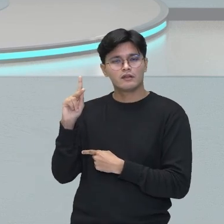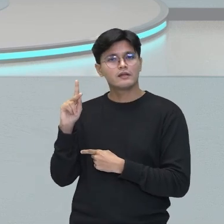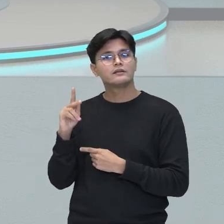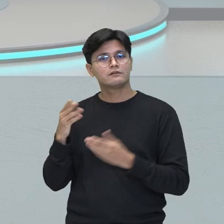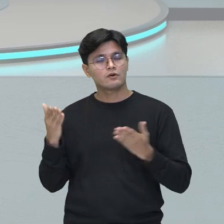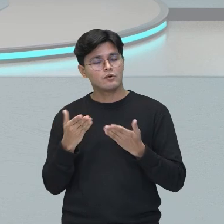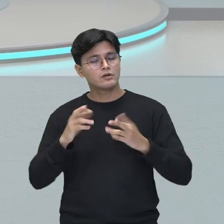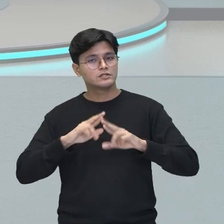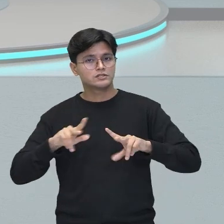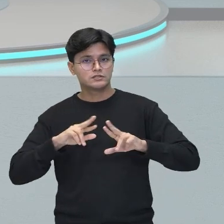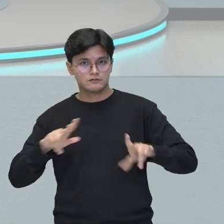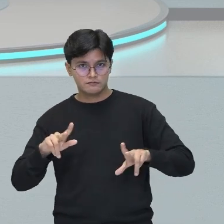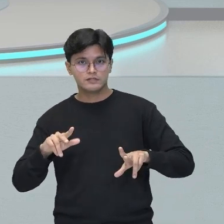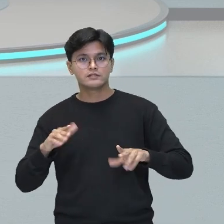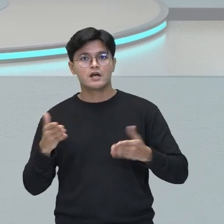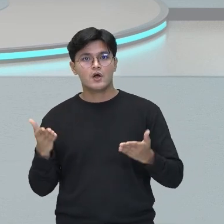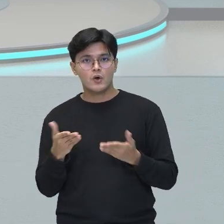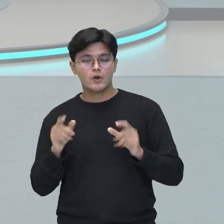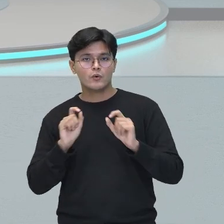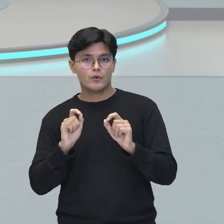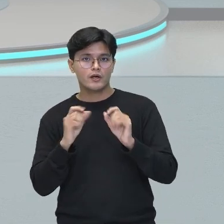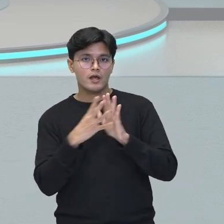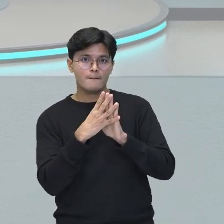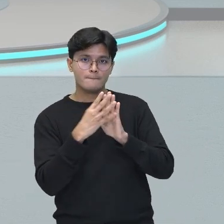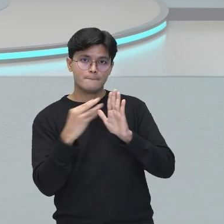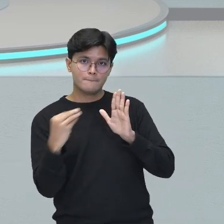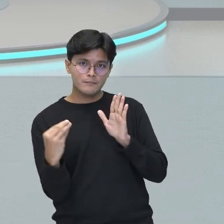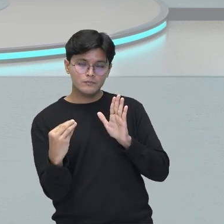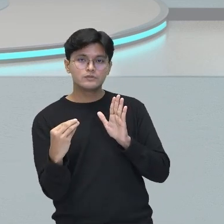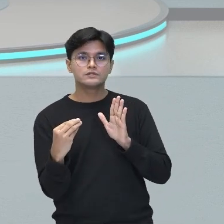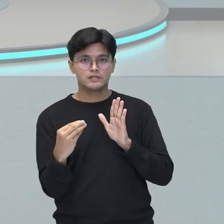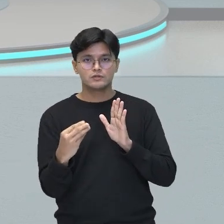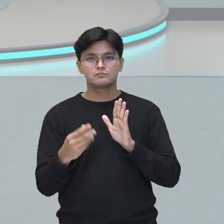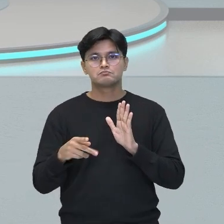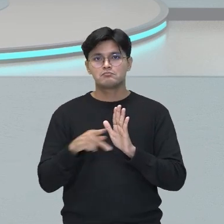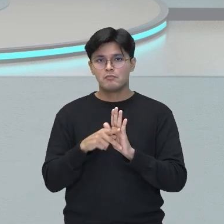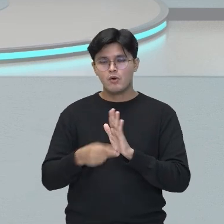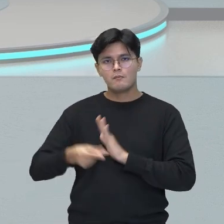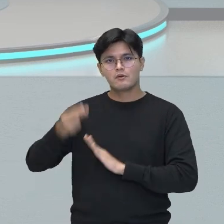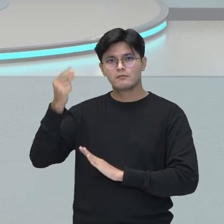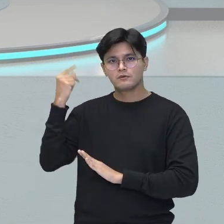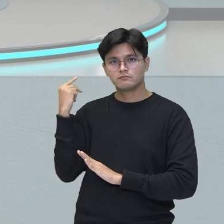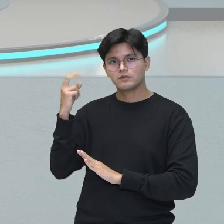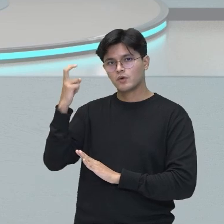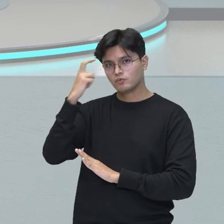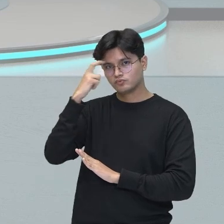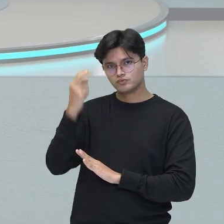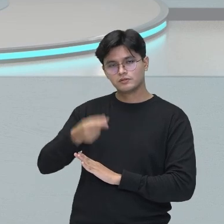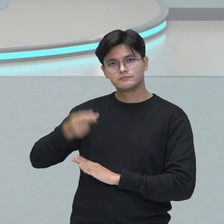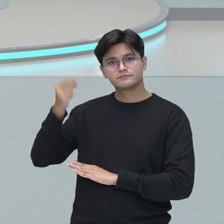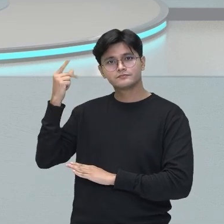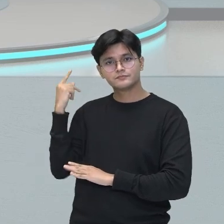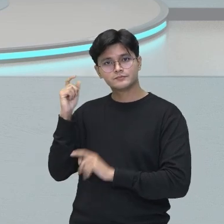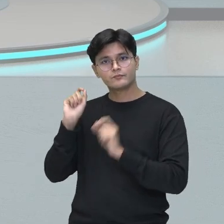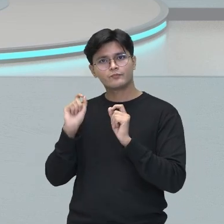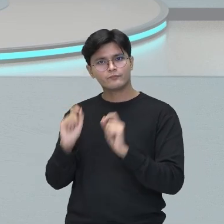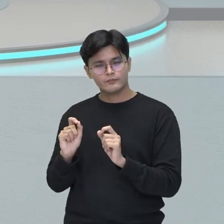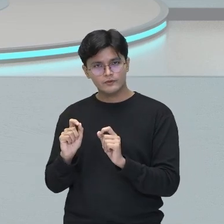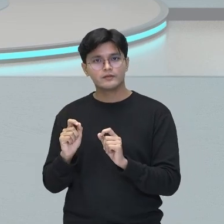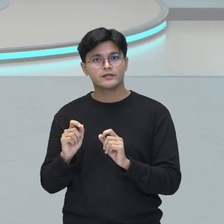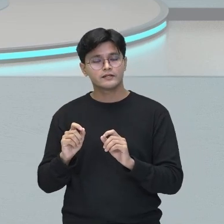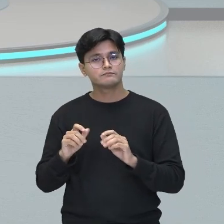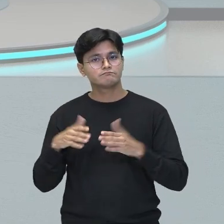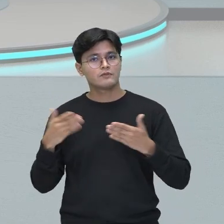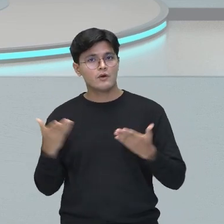do modelo clássico das culturas da antiguidade né então vamos buscar modelo lá né